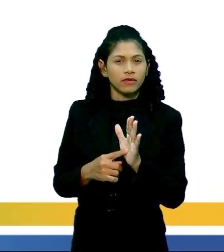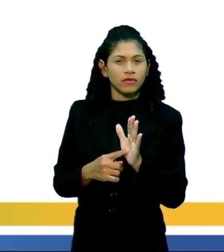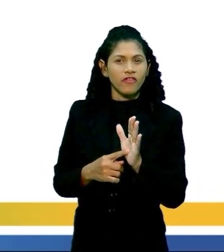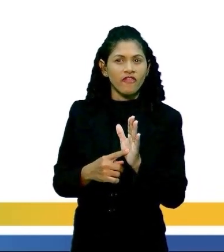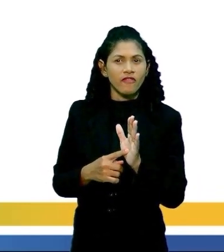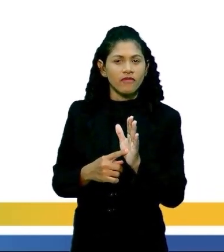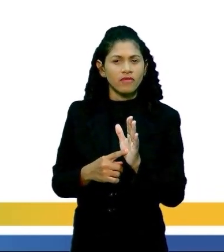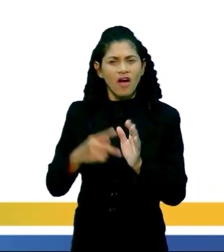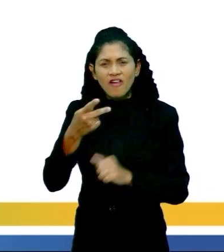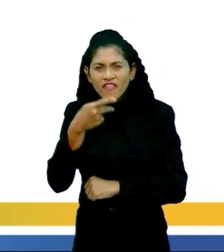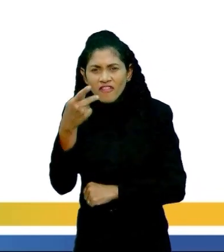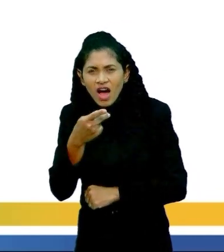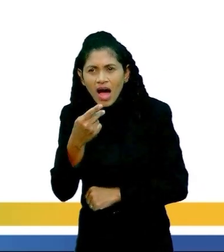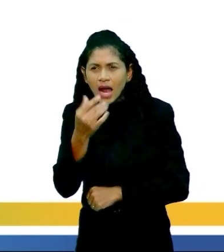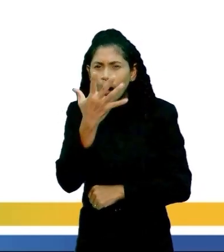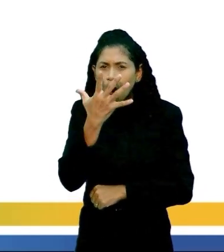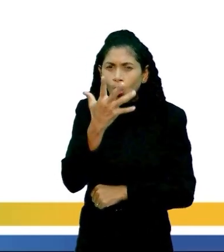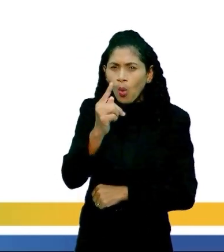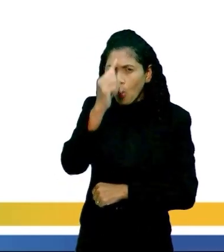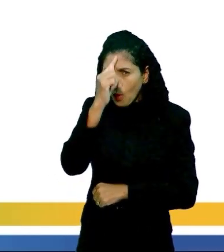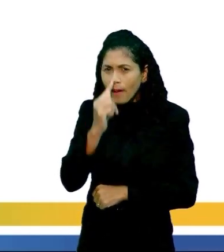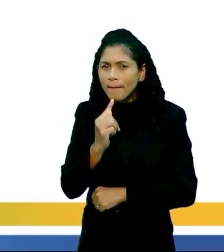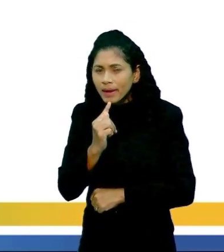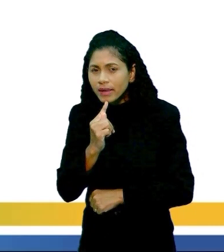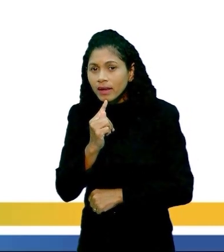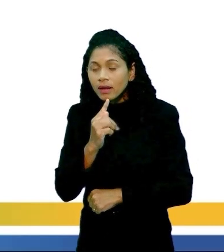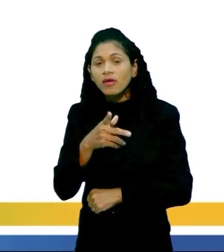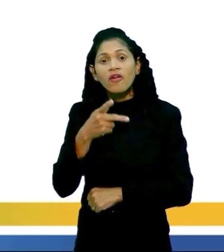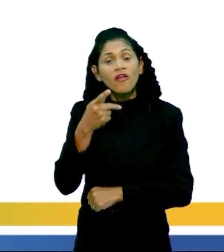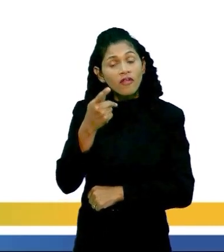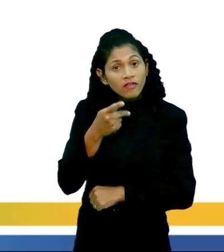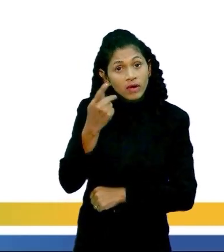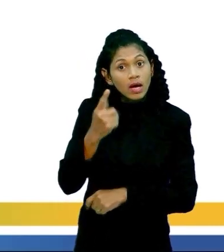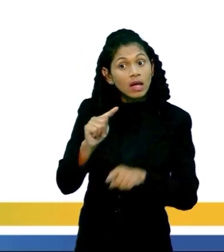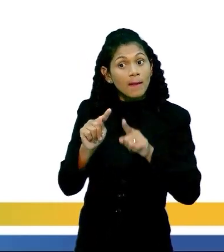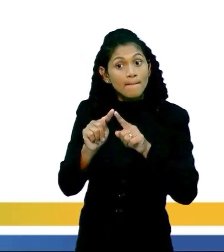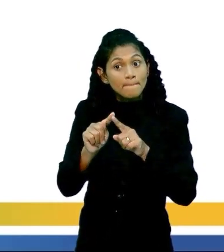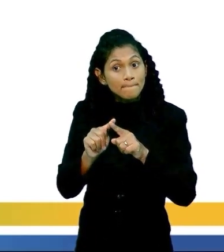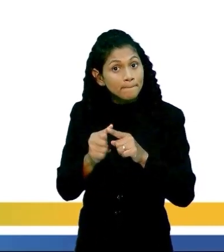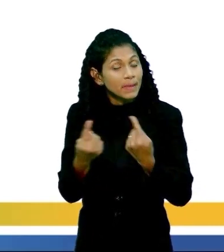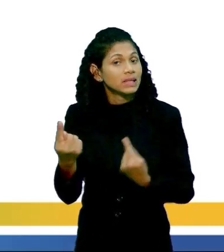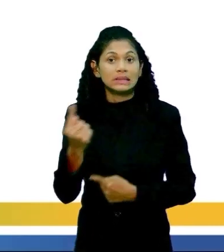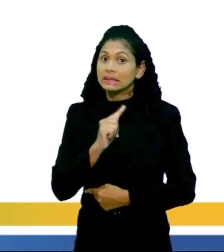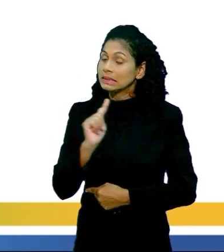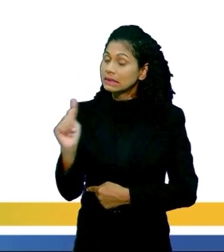do texto é destacar essa importância de cor amarela? Não, galera, claro que não, né?